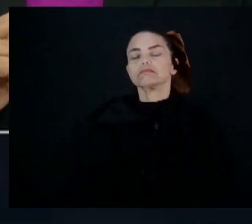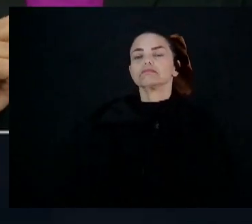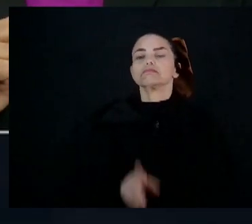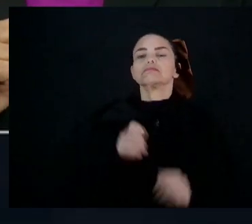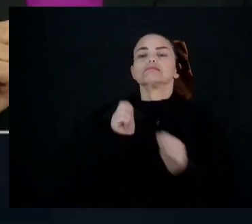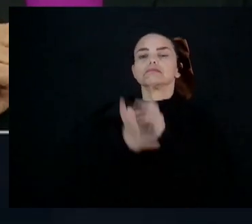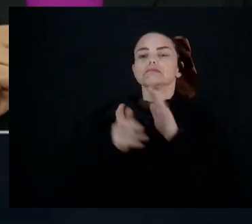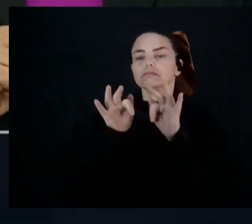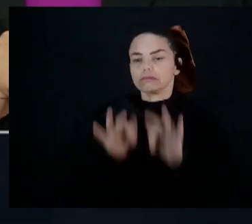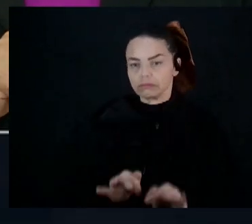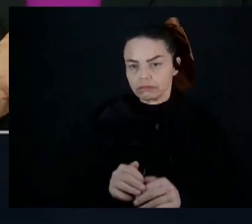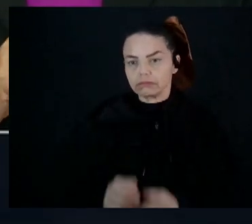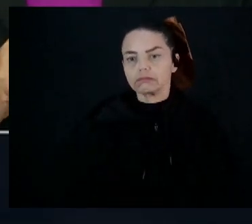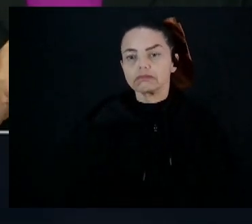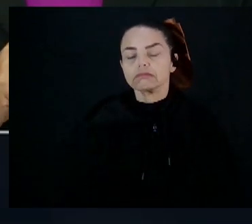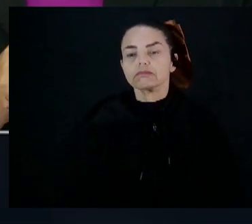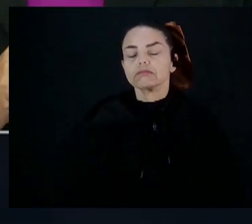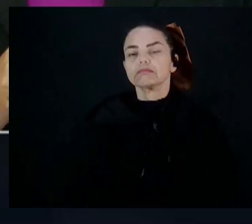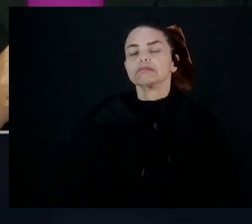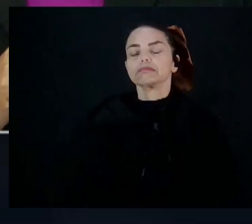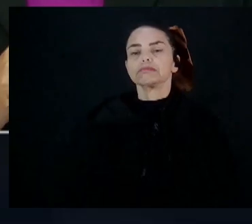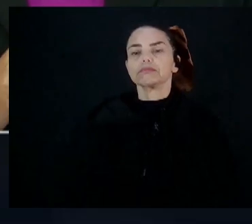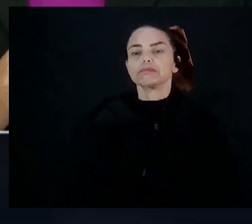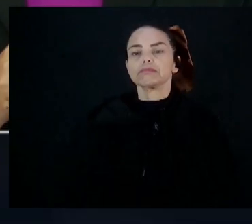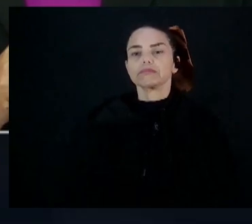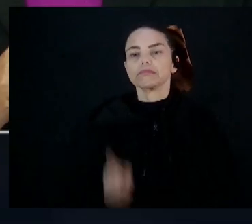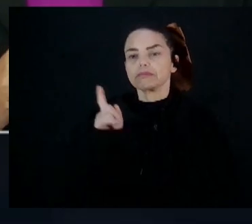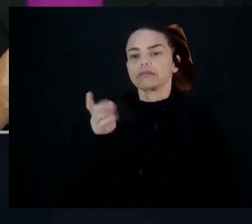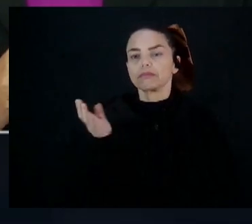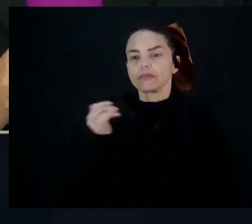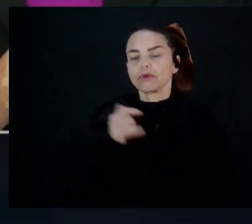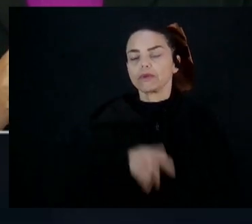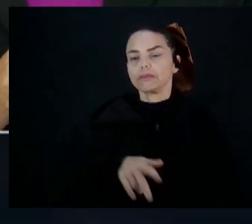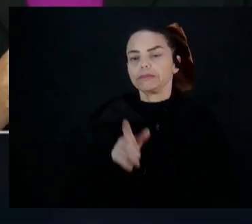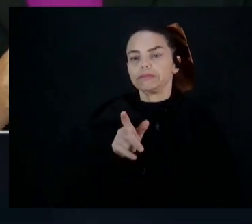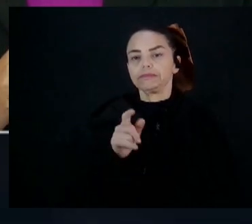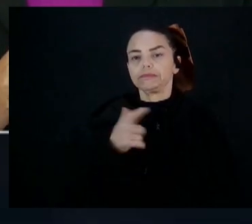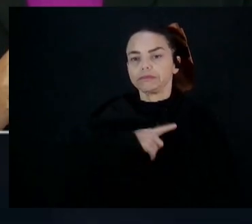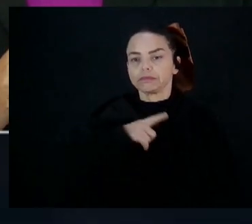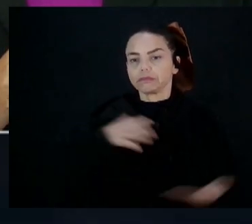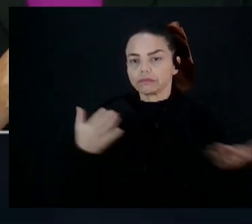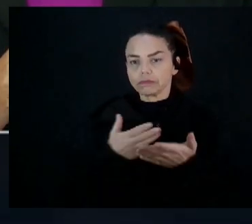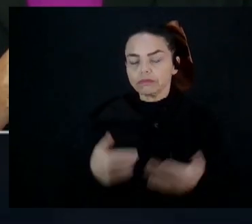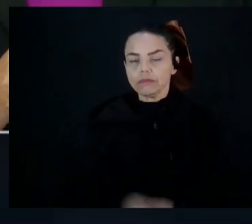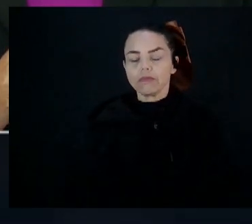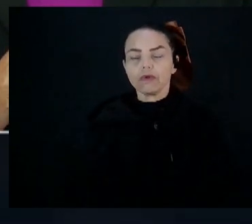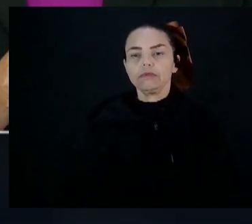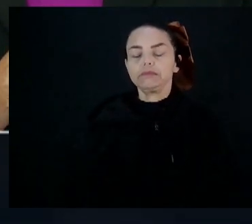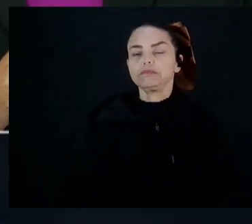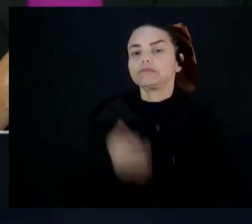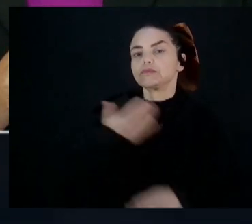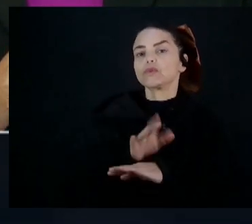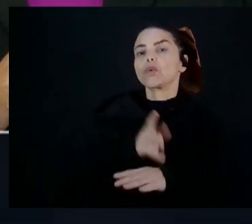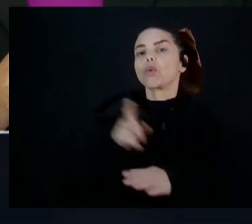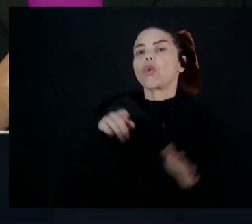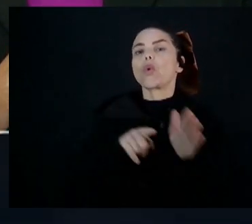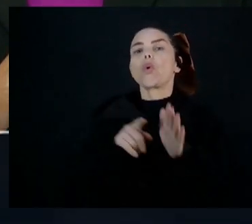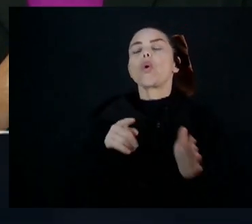considerações finais. Pode colocar na tela para a gente, por favor, produção, o que temos agora. Vamos ver quem participa com a gente,